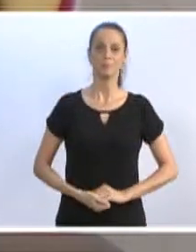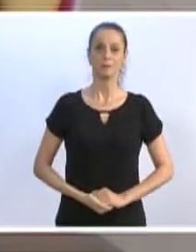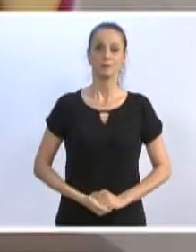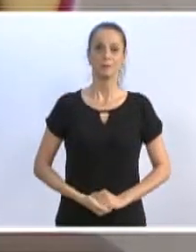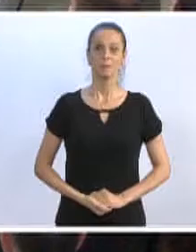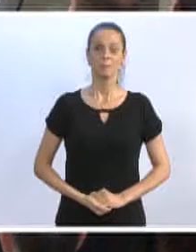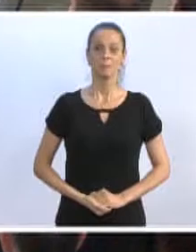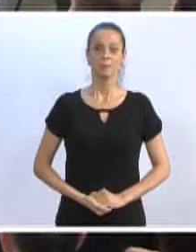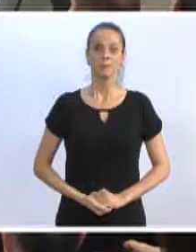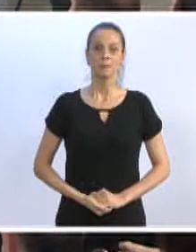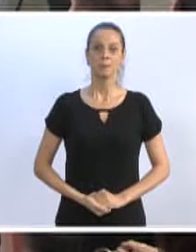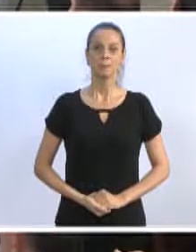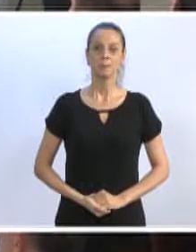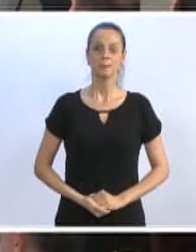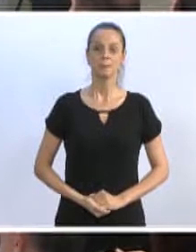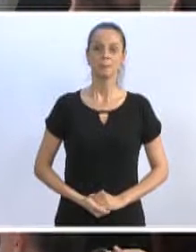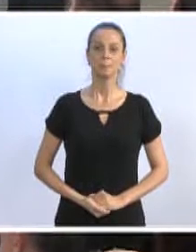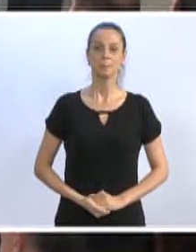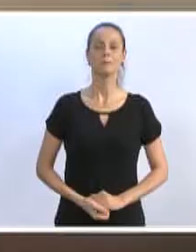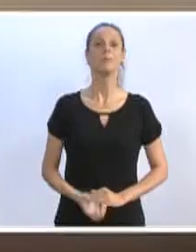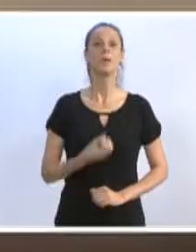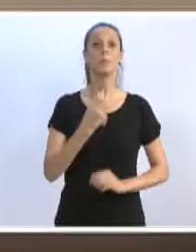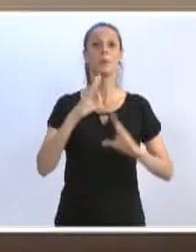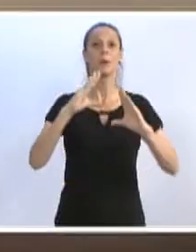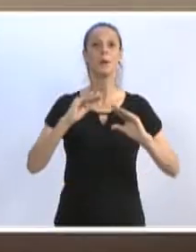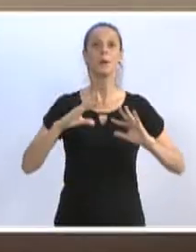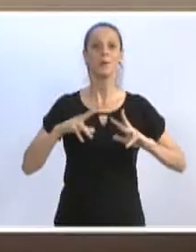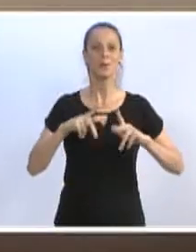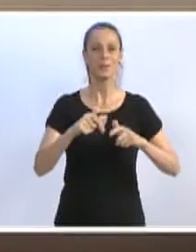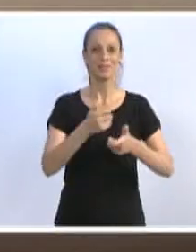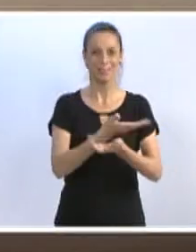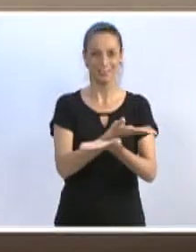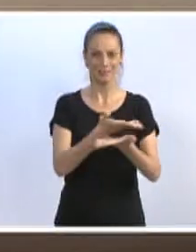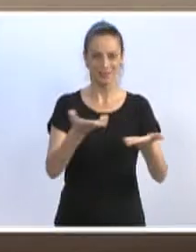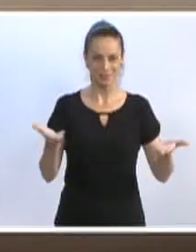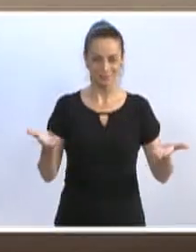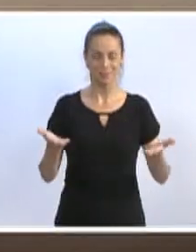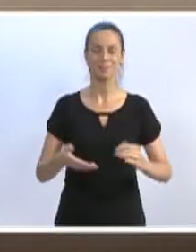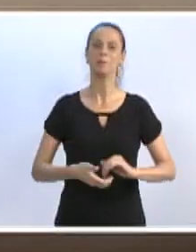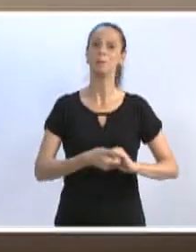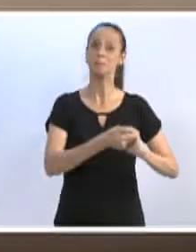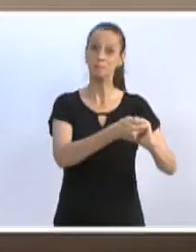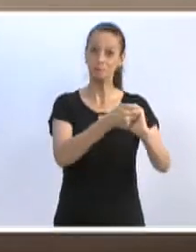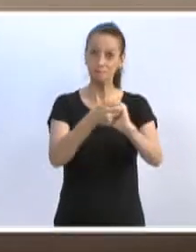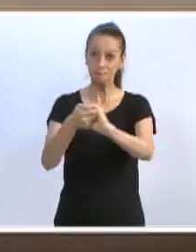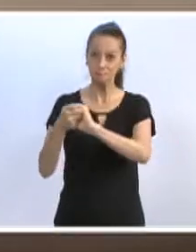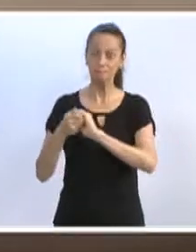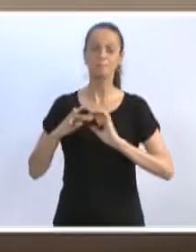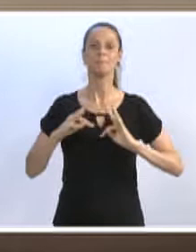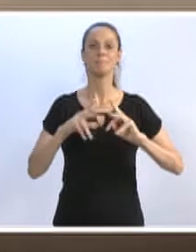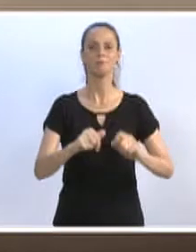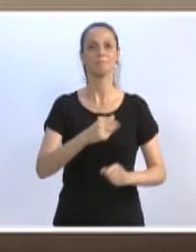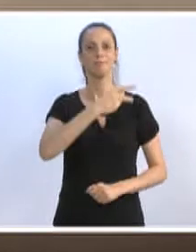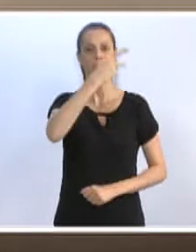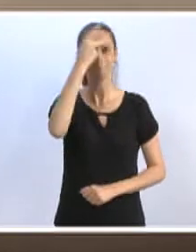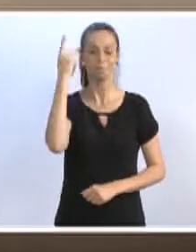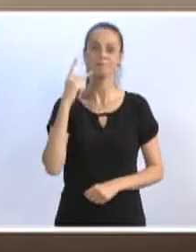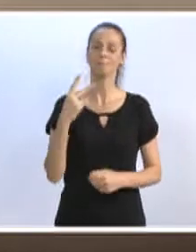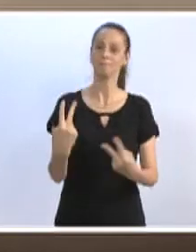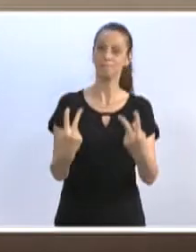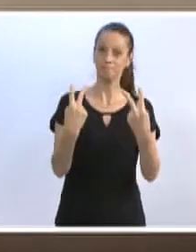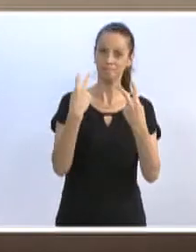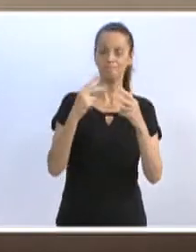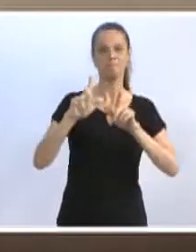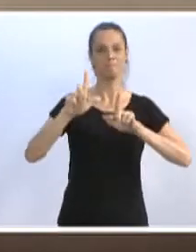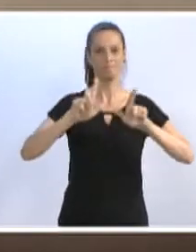Rosa. Muito boa noite a todos. Quero também cumprimentar a todas as pessoas que nos assistem nesse momento